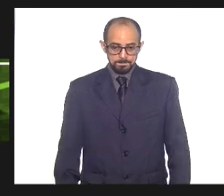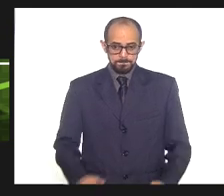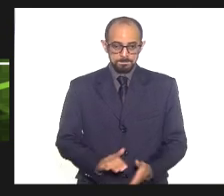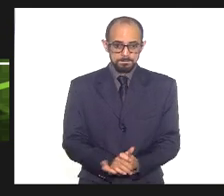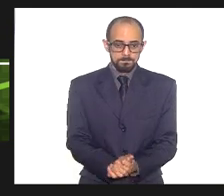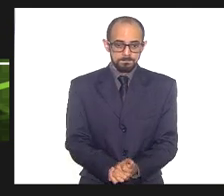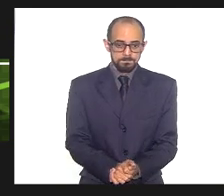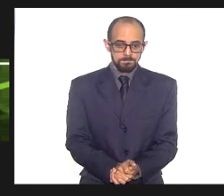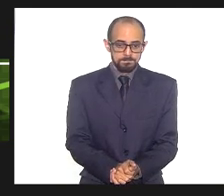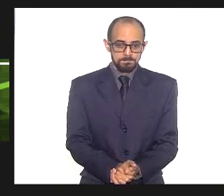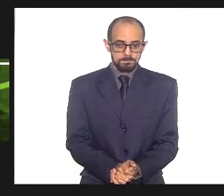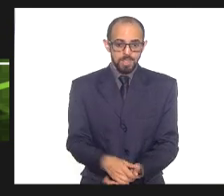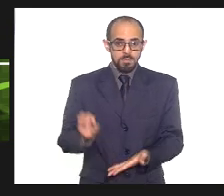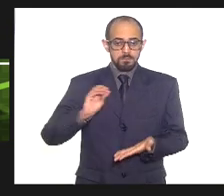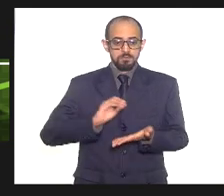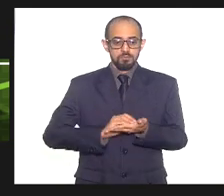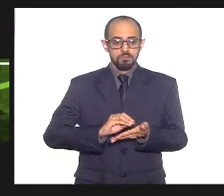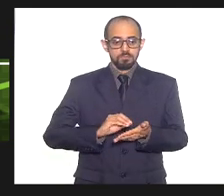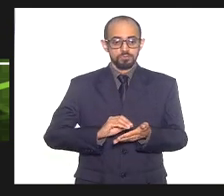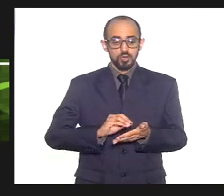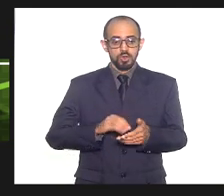apresentação.